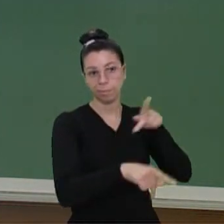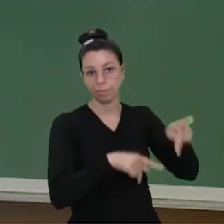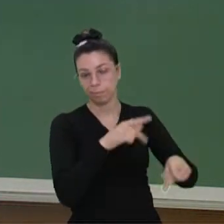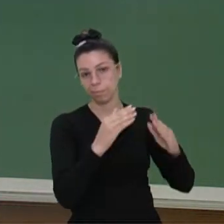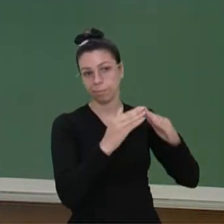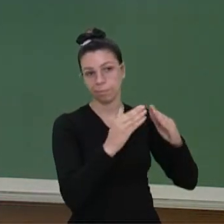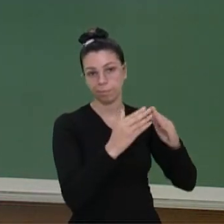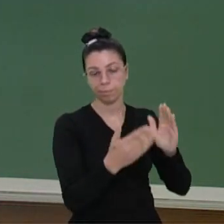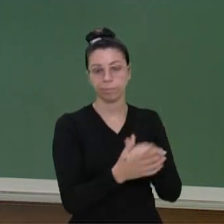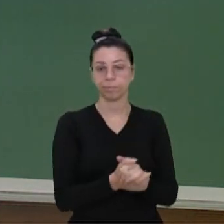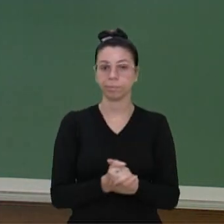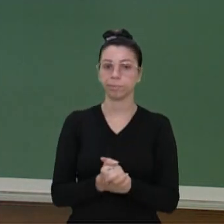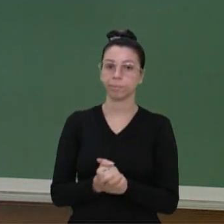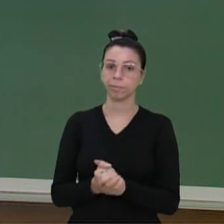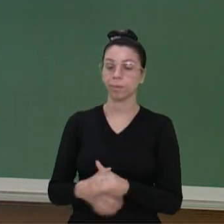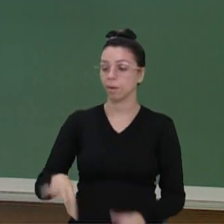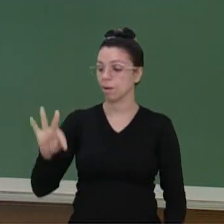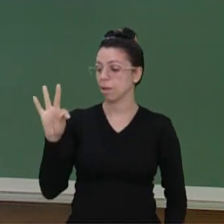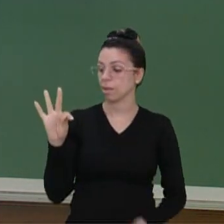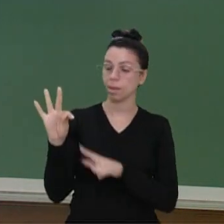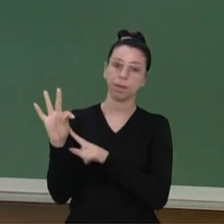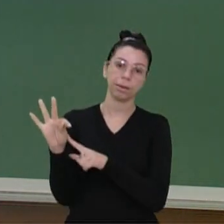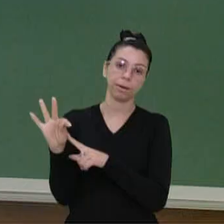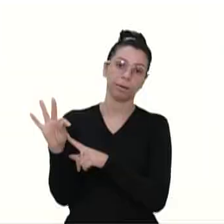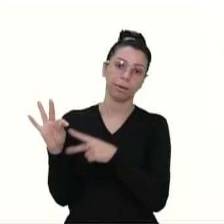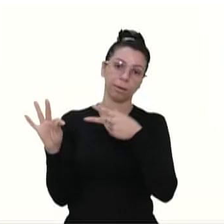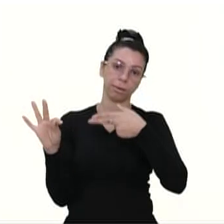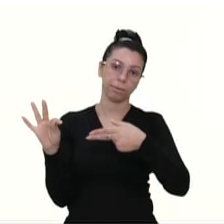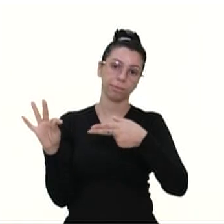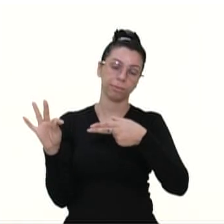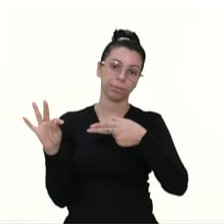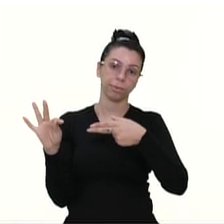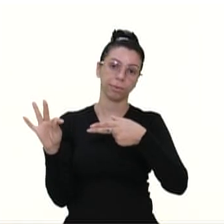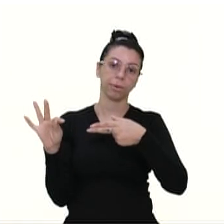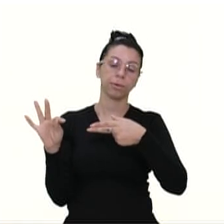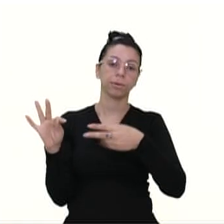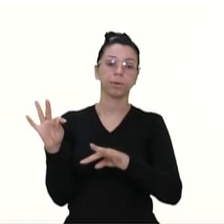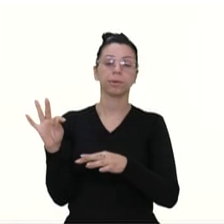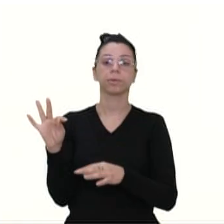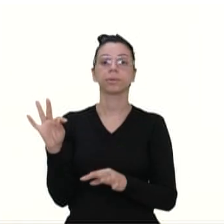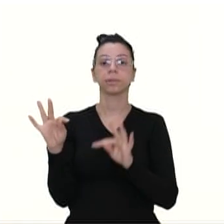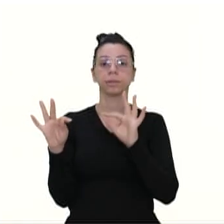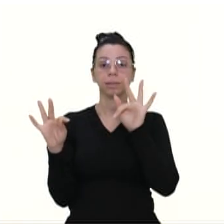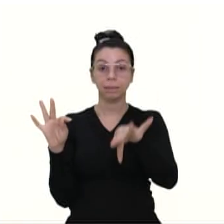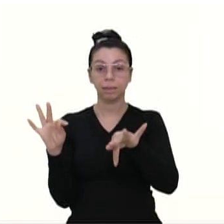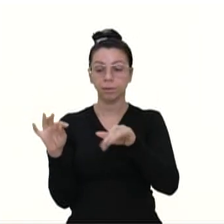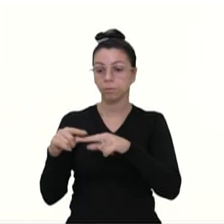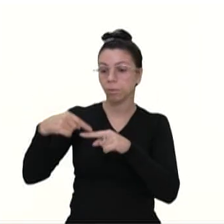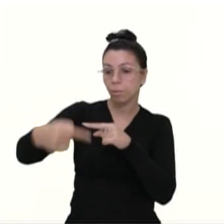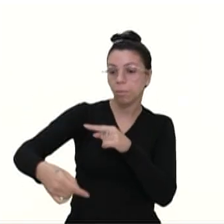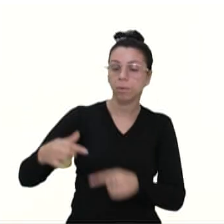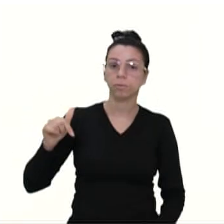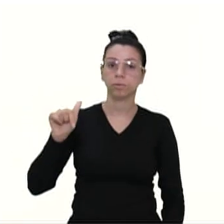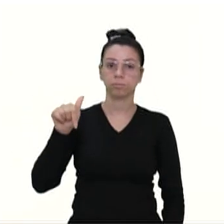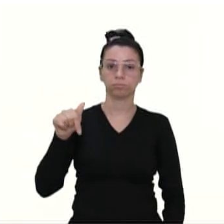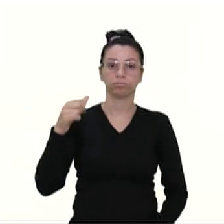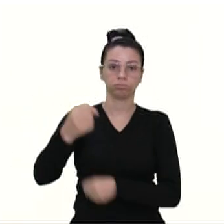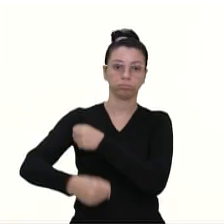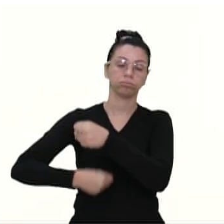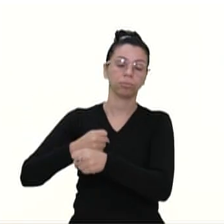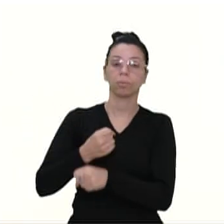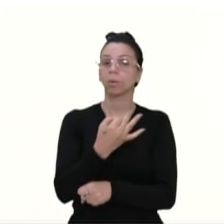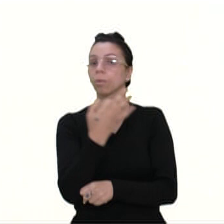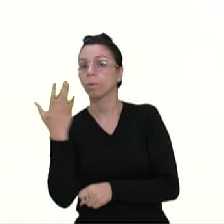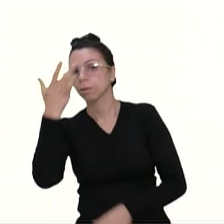Resolvendo para t igual a 7, depois de 7 anos, qual vai ser a população nessa cidade?